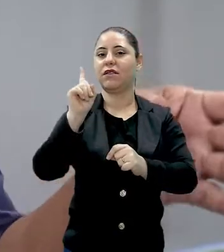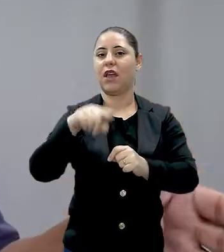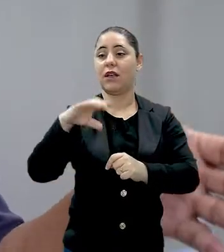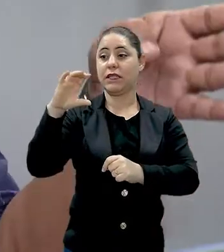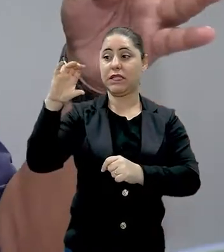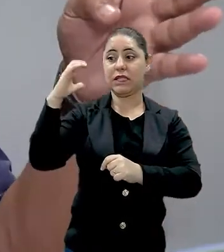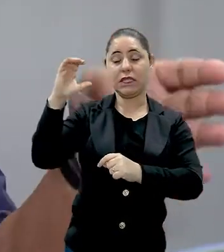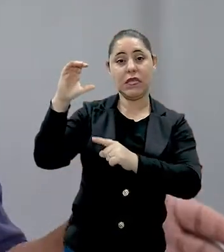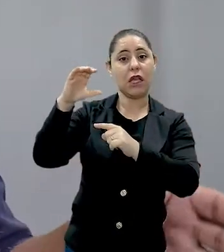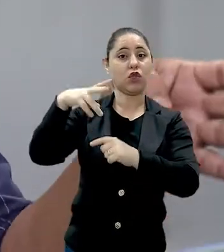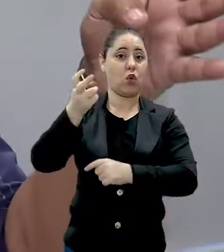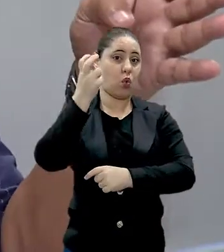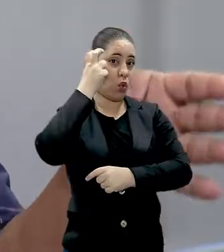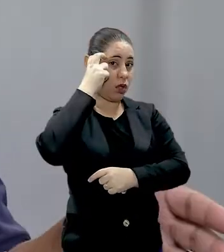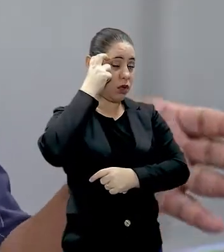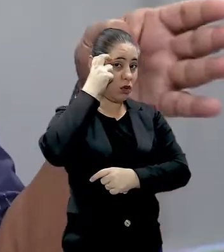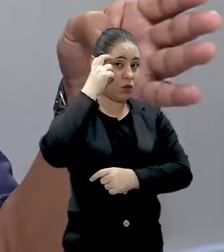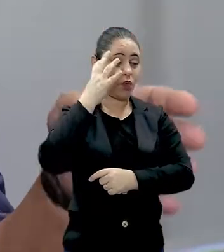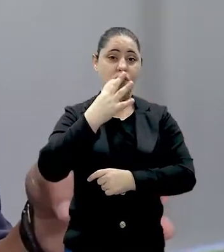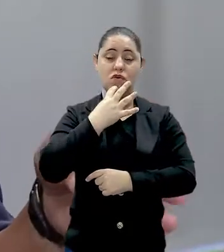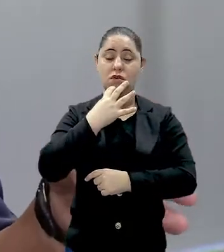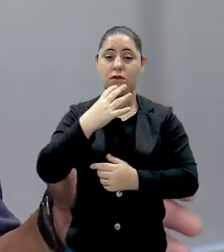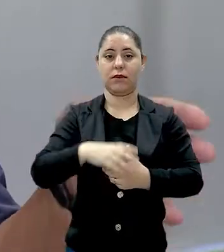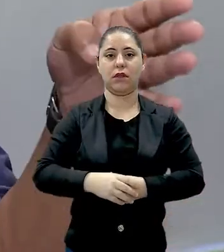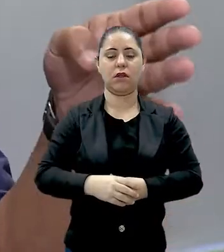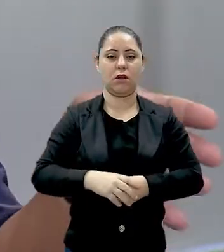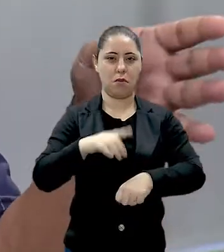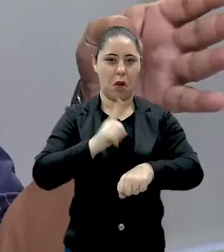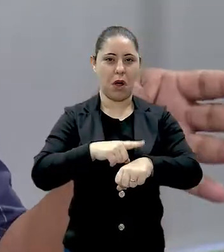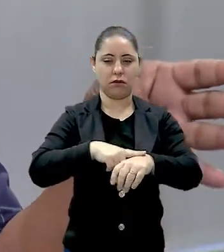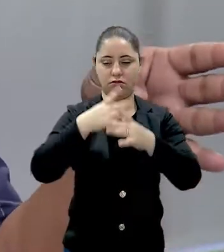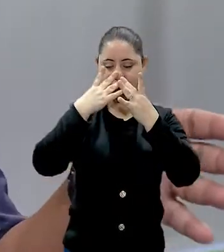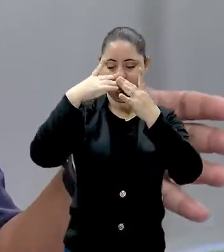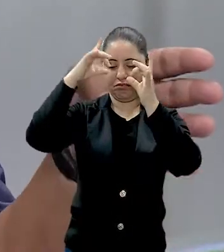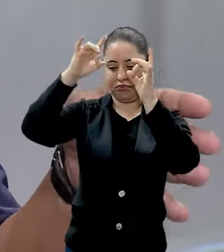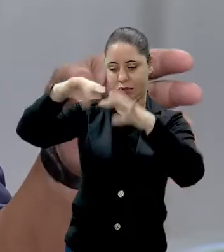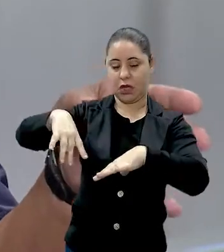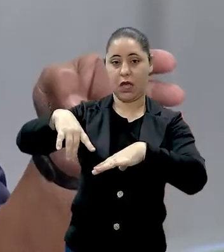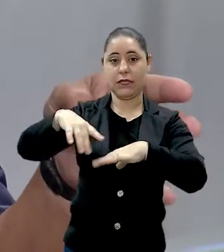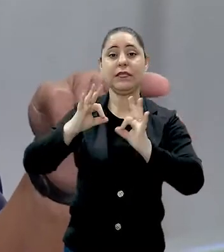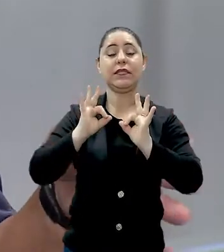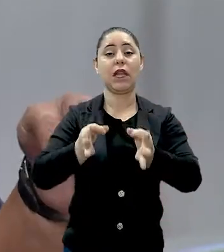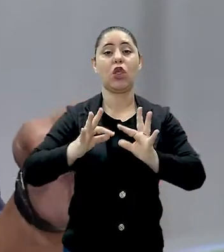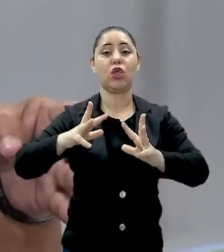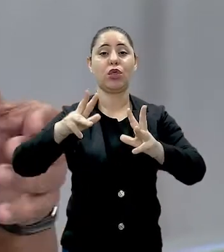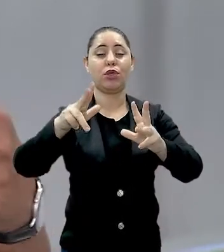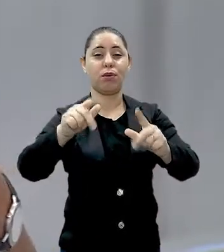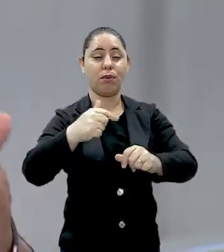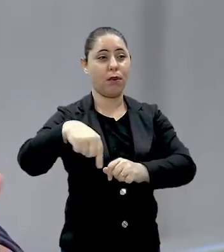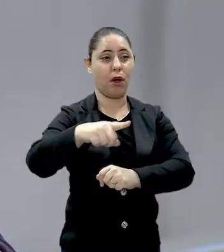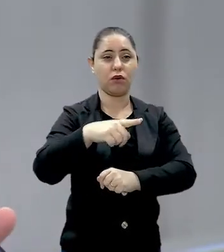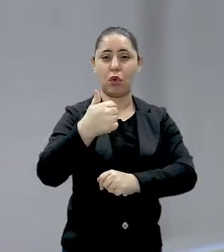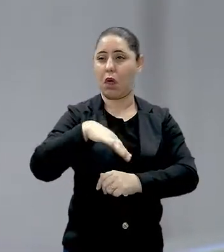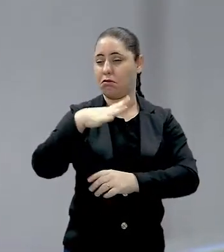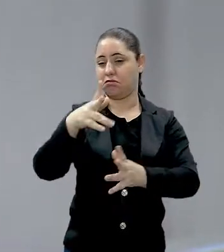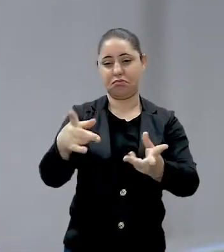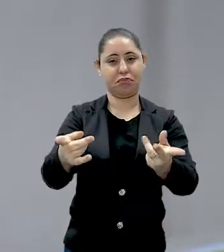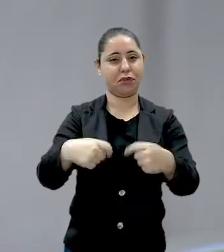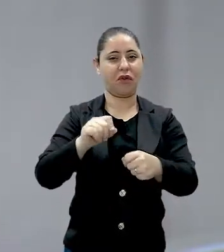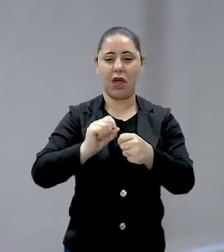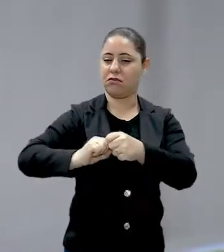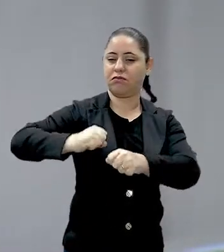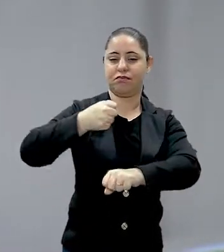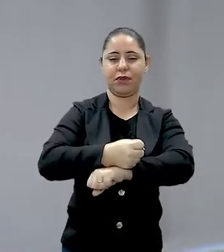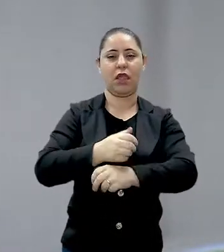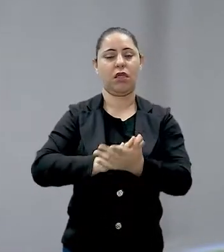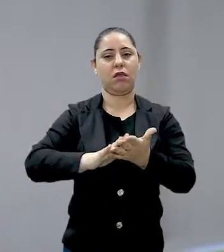em consideração a ciência, a cultura, o conhecimento. No momento que nós desprezarmos isso, com certeza absoluta, nós não vamos ter mais nenhuma